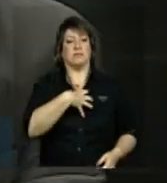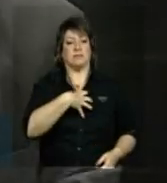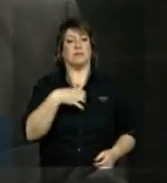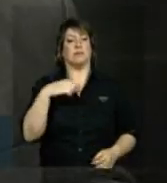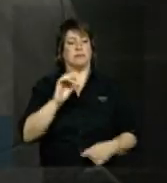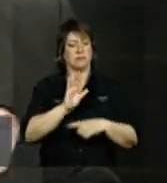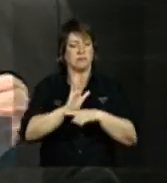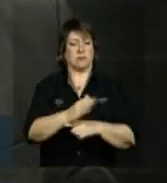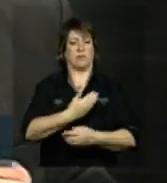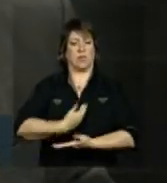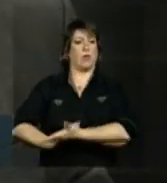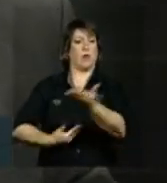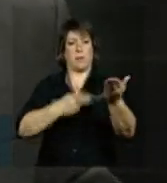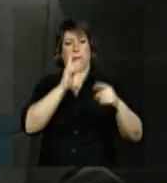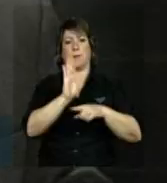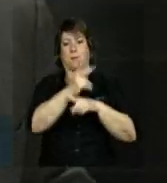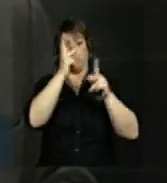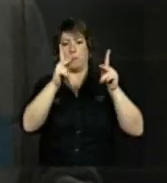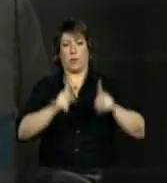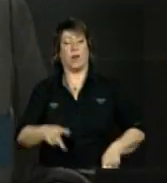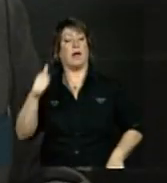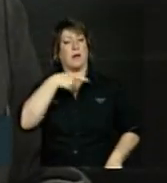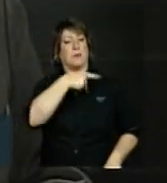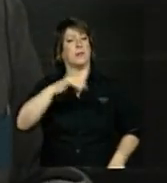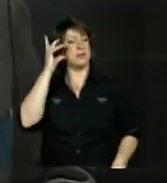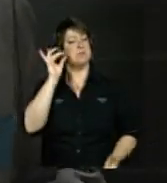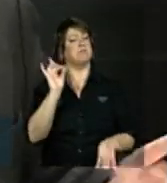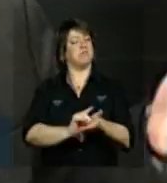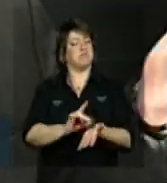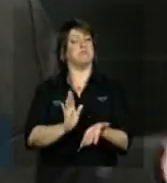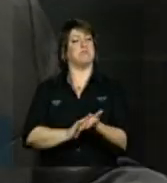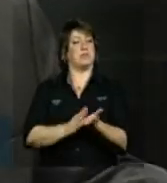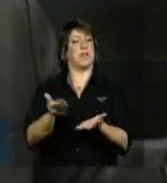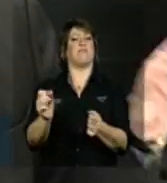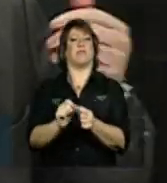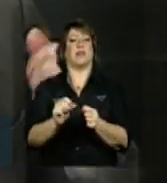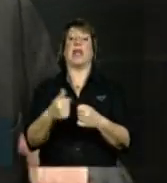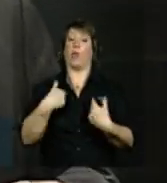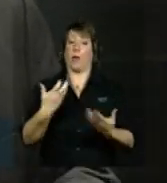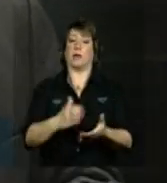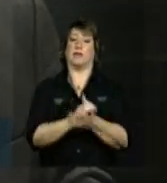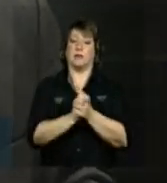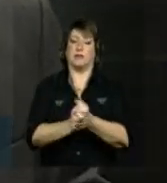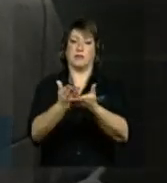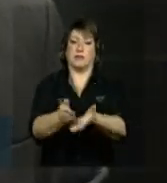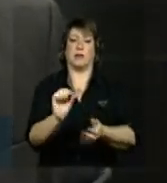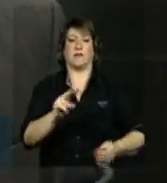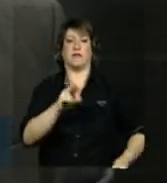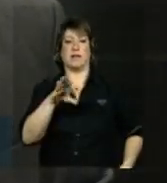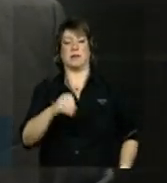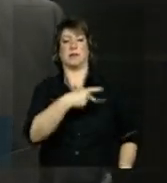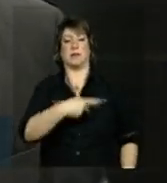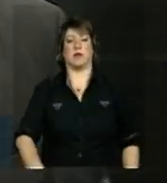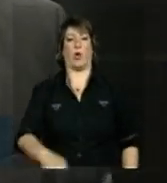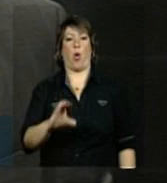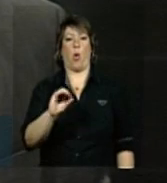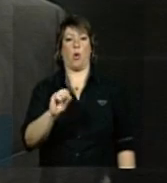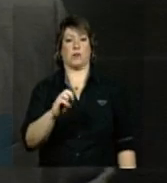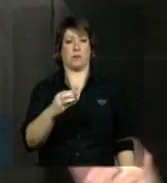público que pensa a presidente Dilma, realmente o faz. Eu quero cumprimentar o vice-presidente Osmar Dias